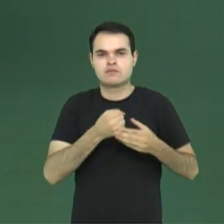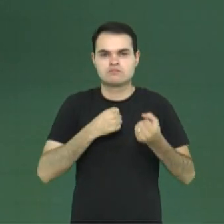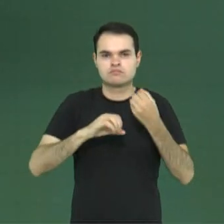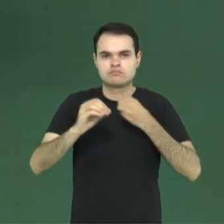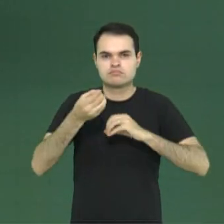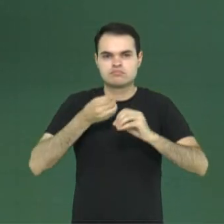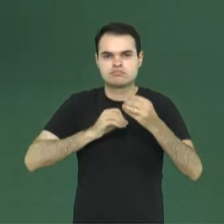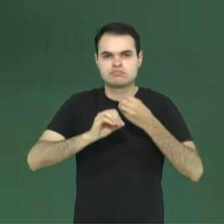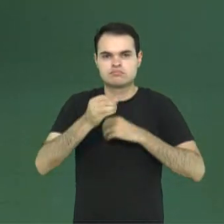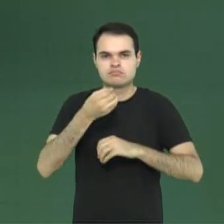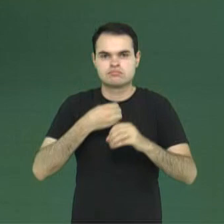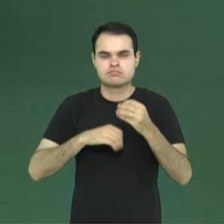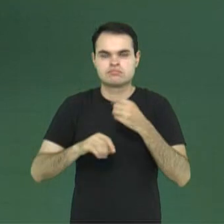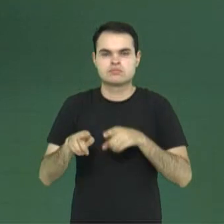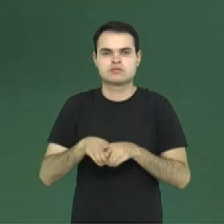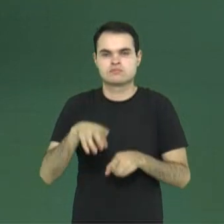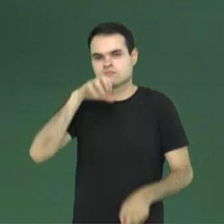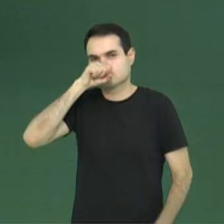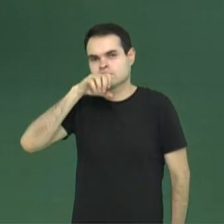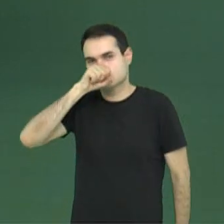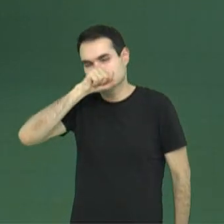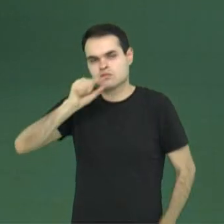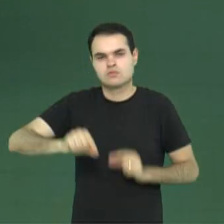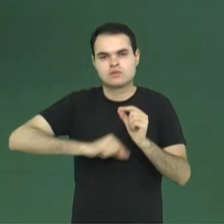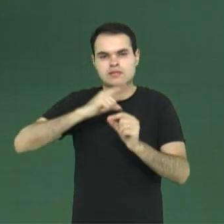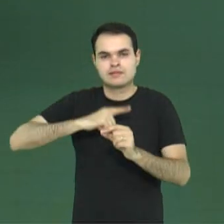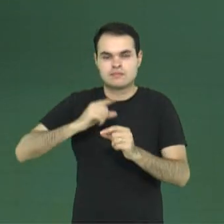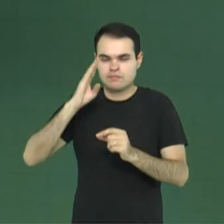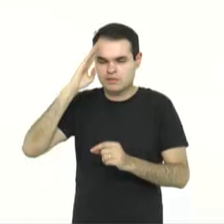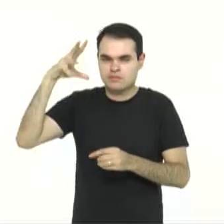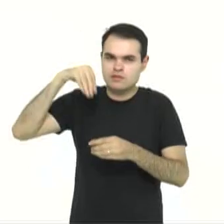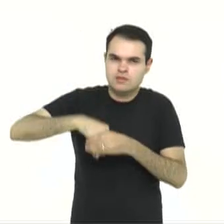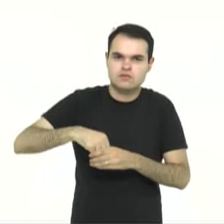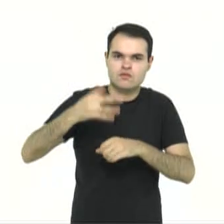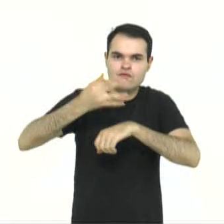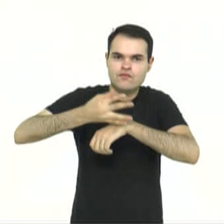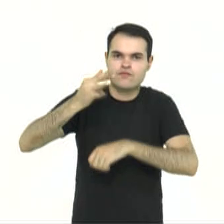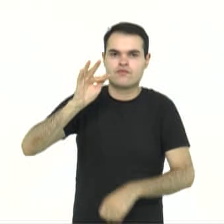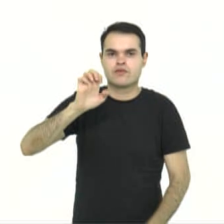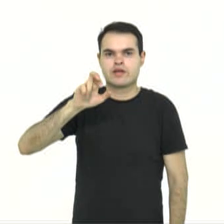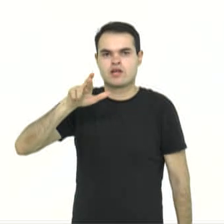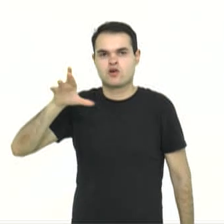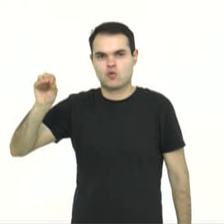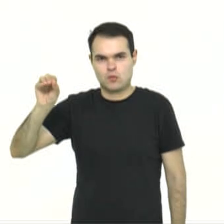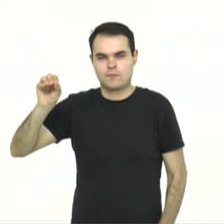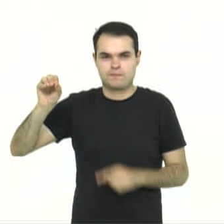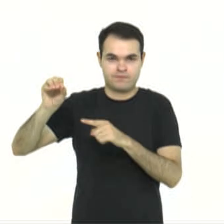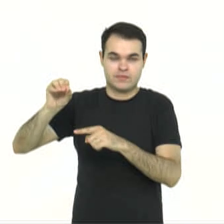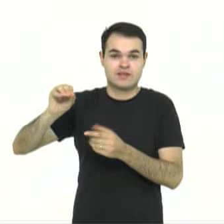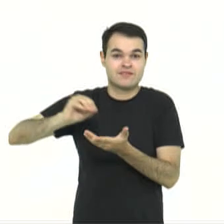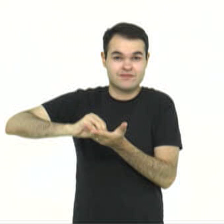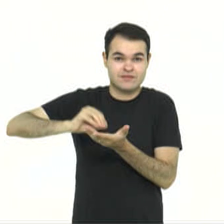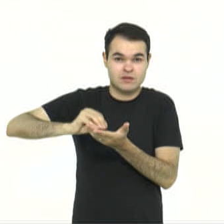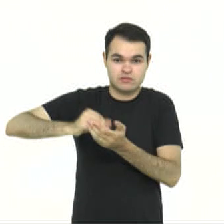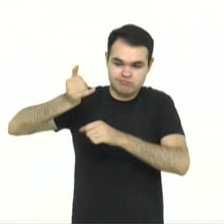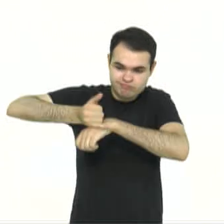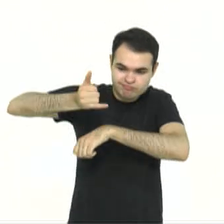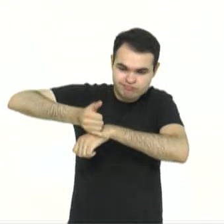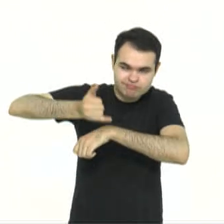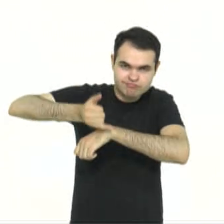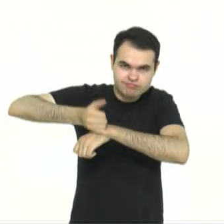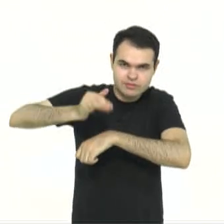de gás carbônico e justamente por apresentarem o ferro, tá? Então, quando eu tenho ausência de ferro nas minhas hemácias, eu